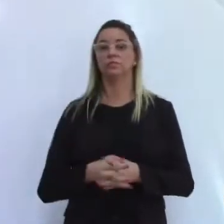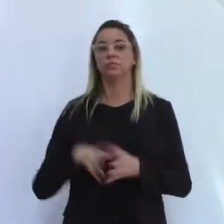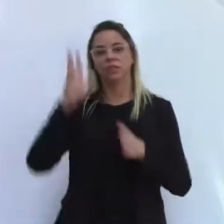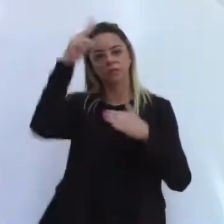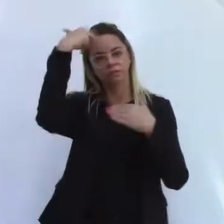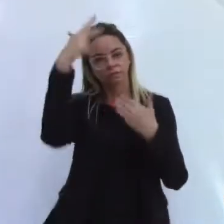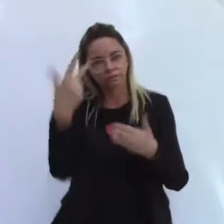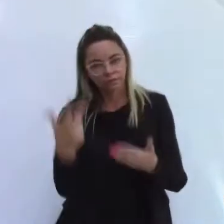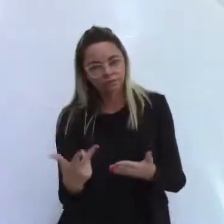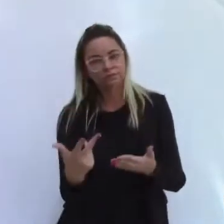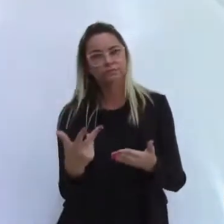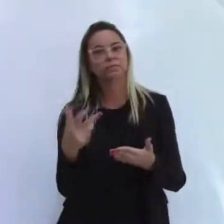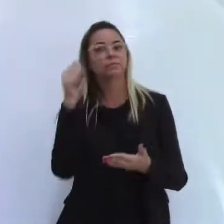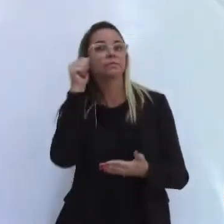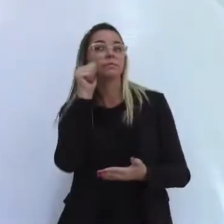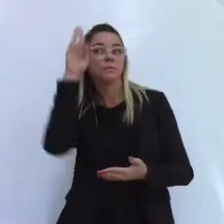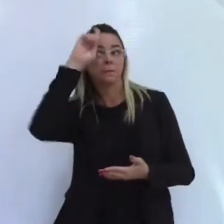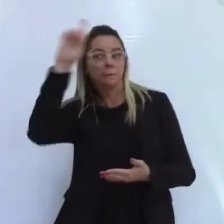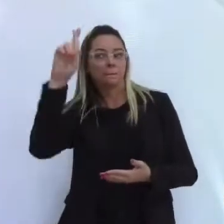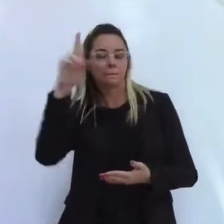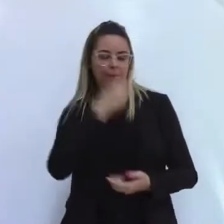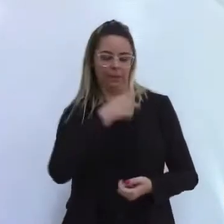Excelentíssima senhora presidente,